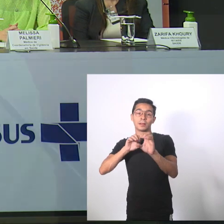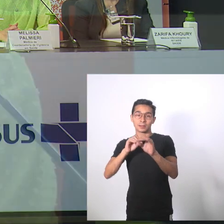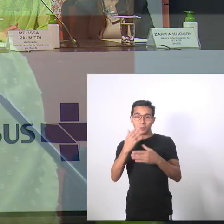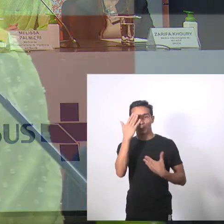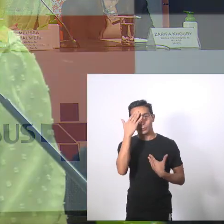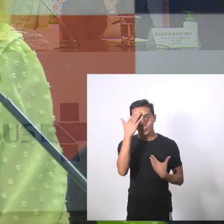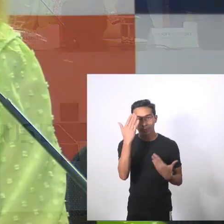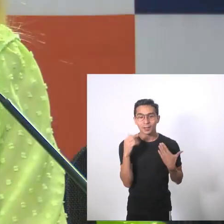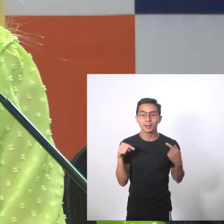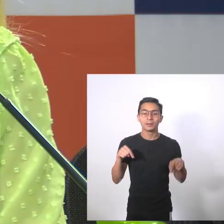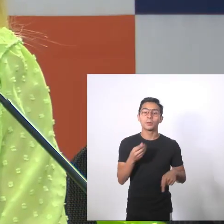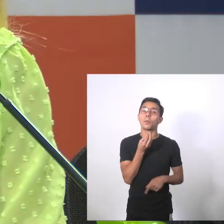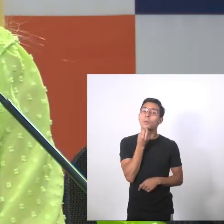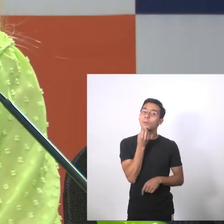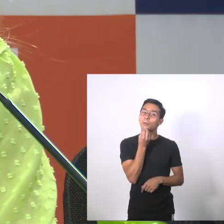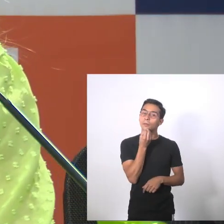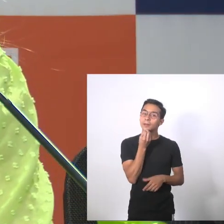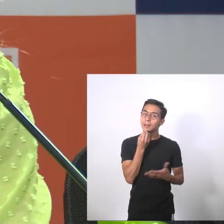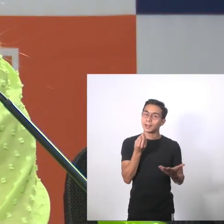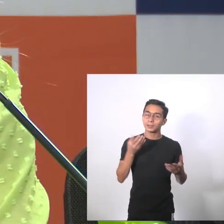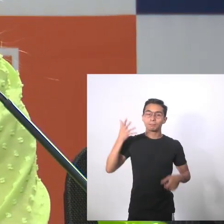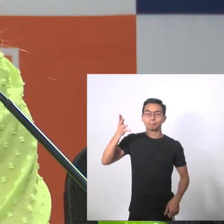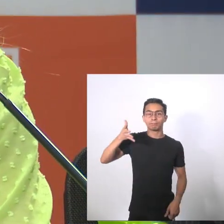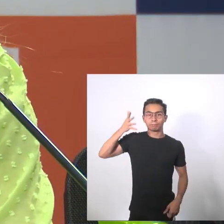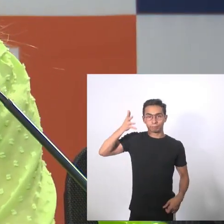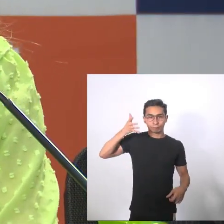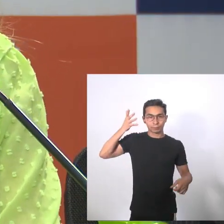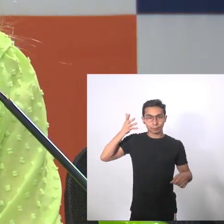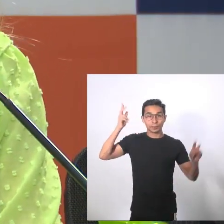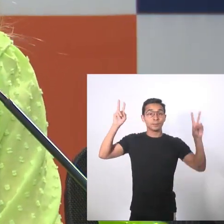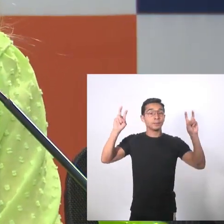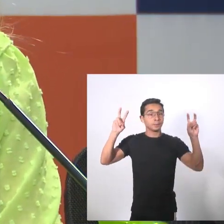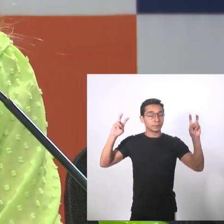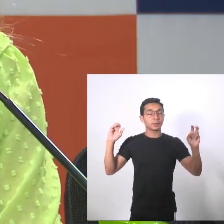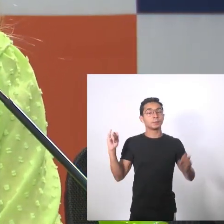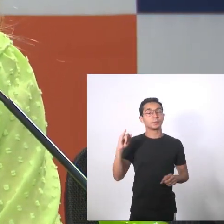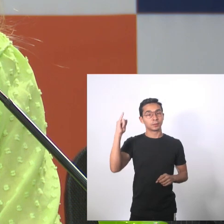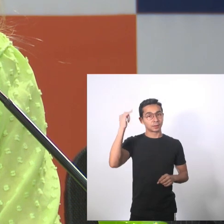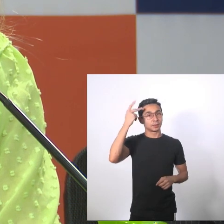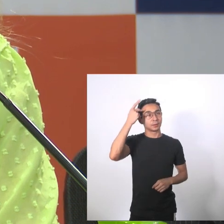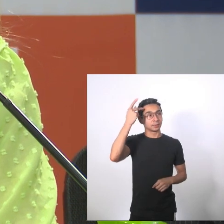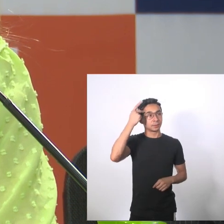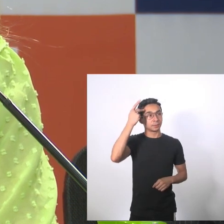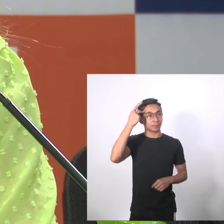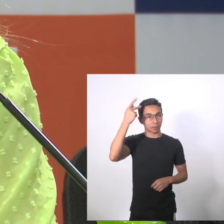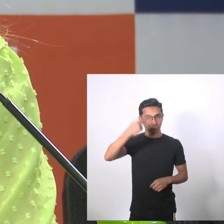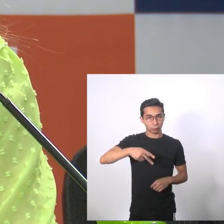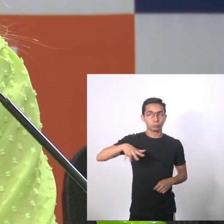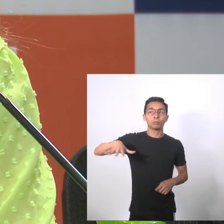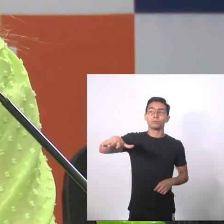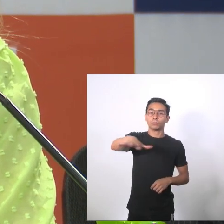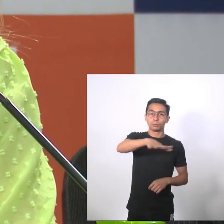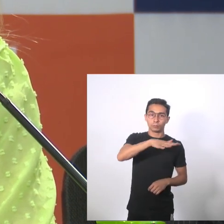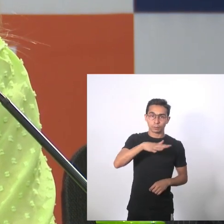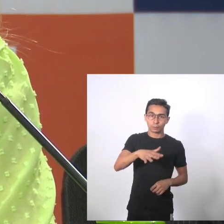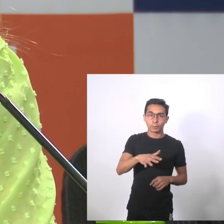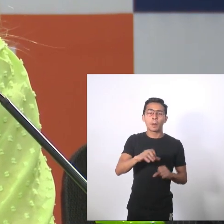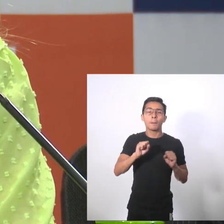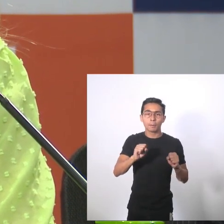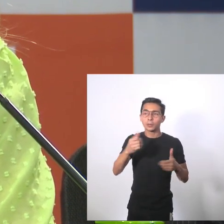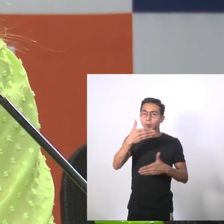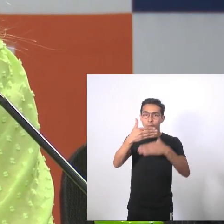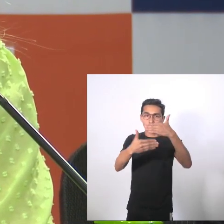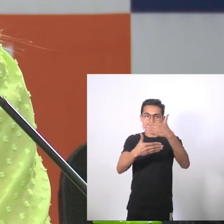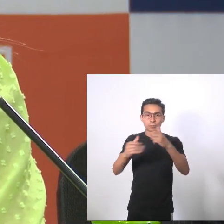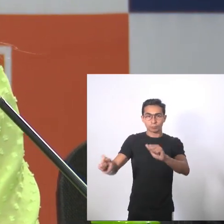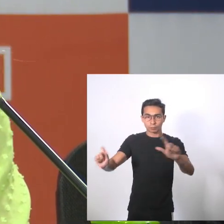de extrema relevância para a cidade de São Paulo. Eu vou pedir para que já inicie o compartilhamento aí da